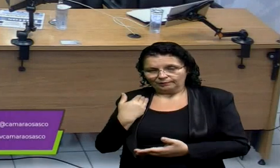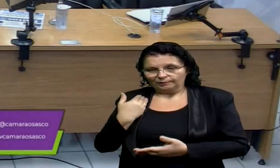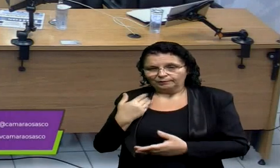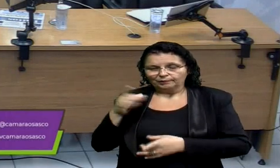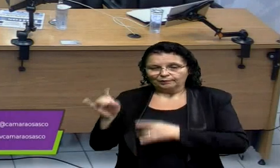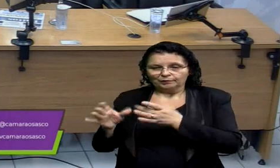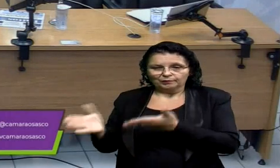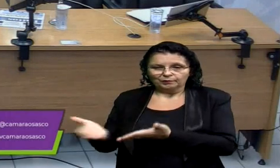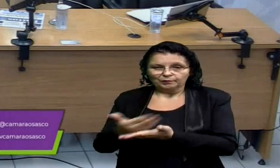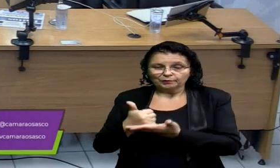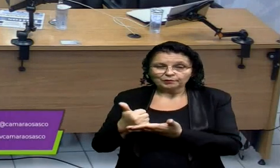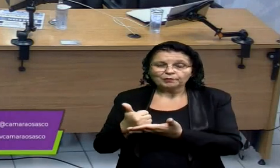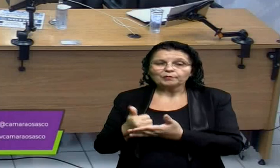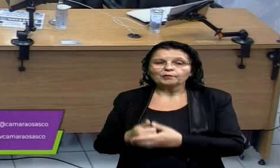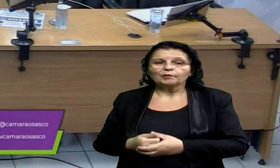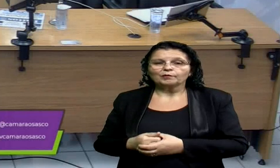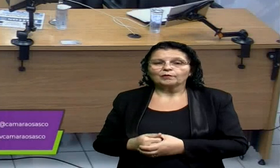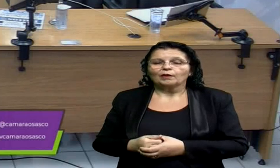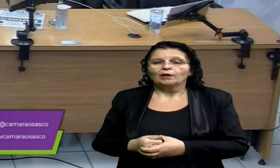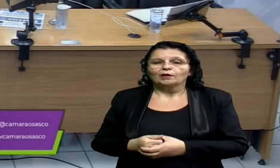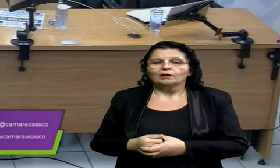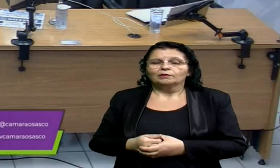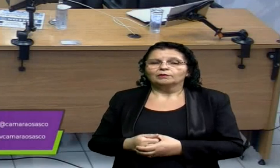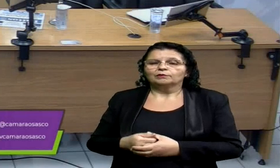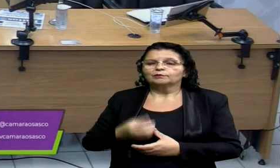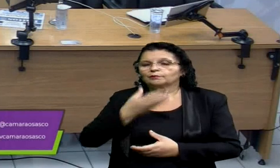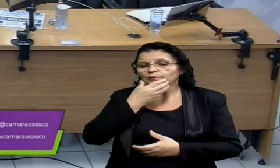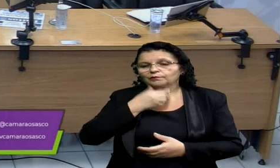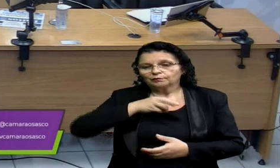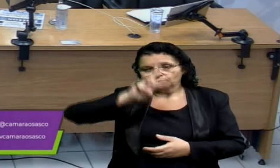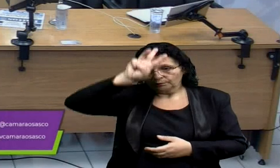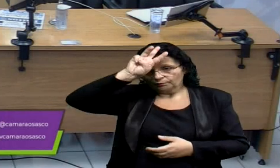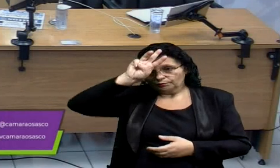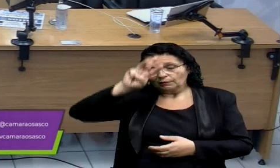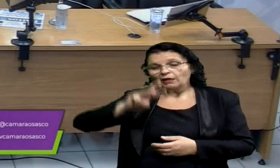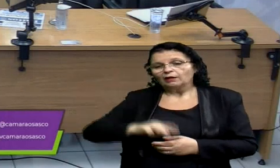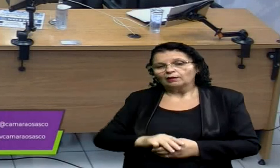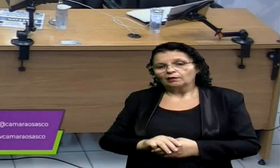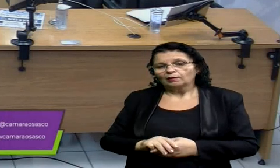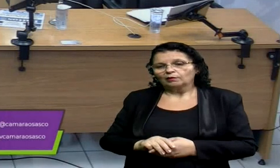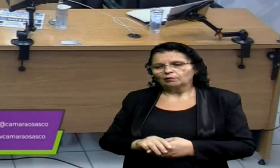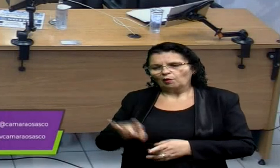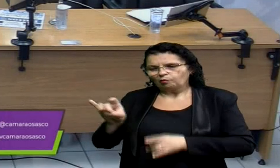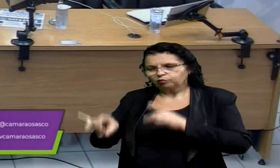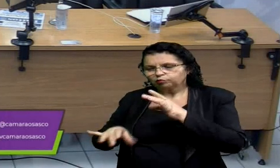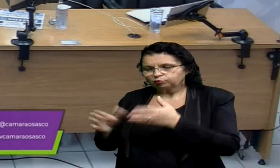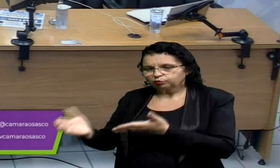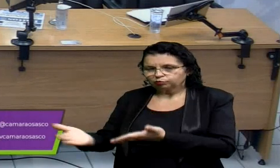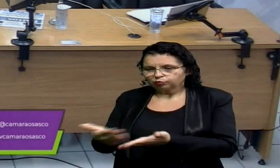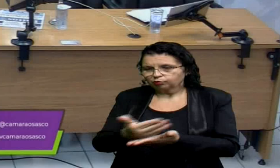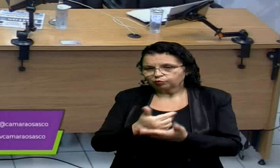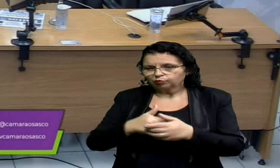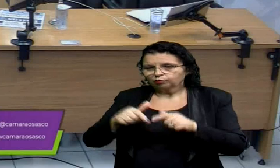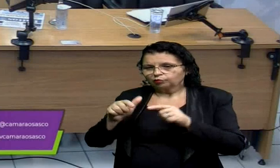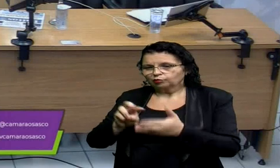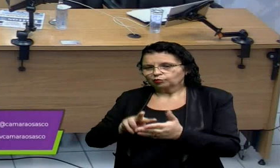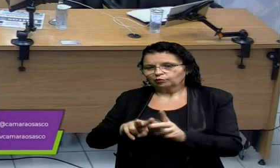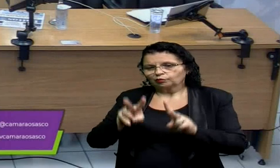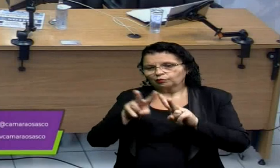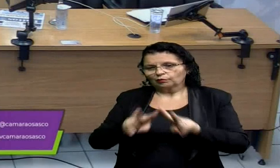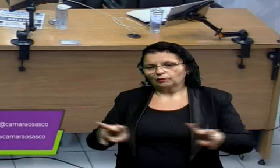indicação do nobre Vereador vice-presidente Julião que solicita a coleta de entulho da Rua Martins Fontes no Jardim